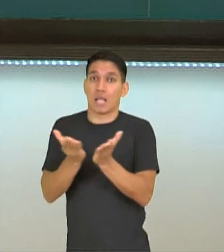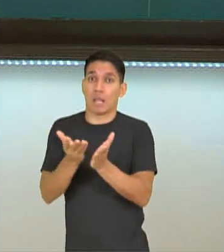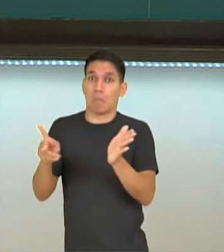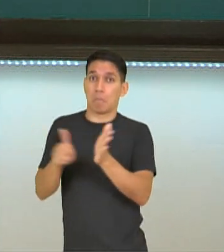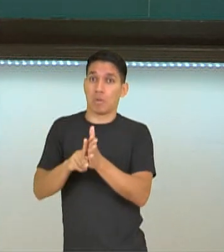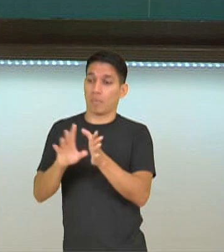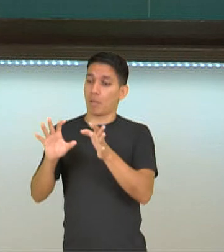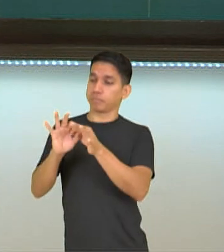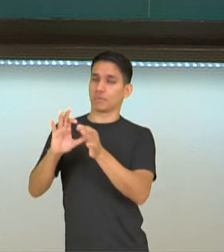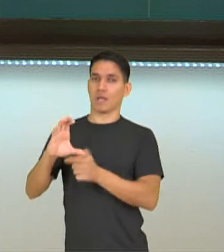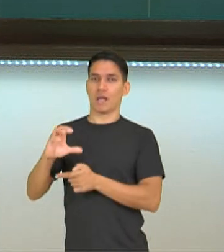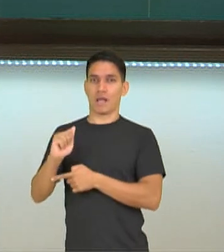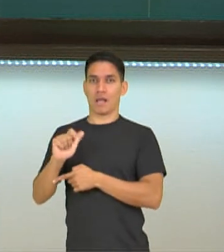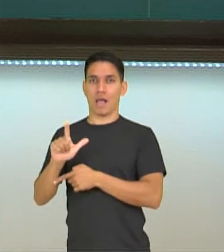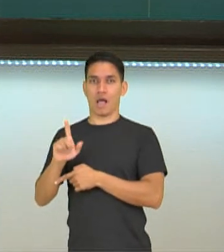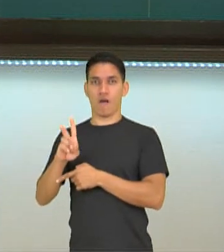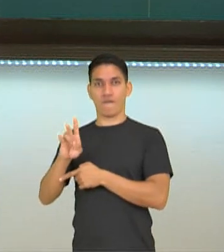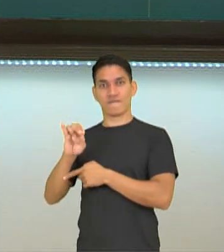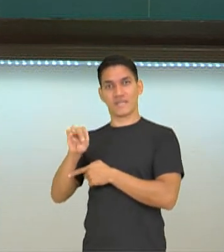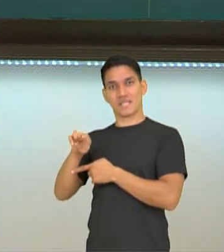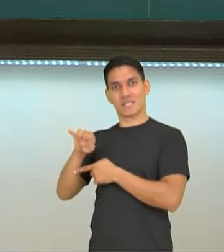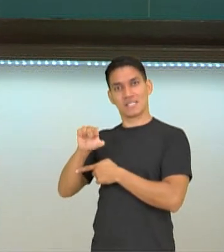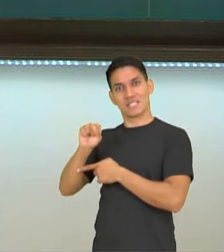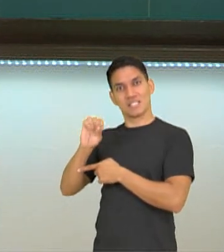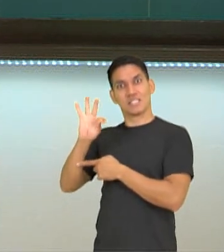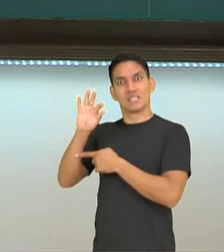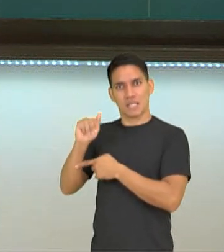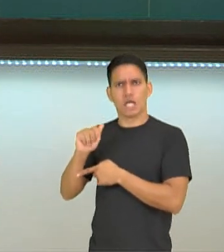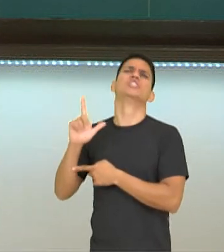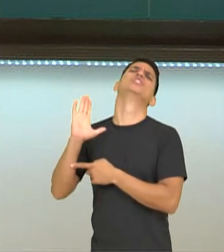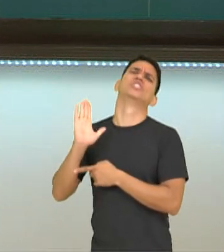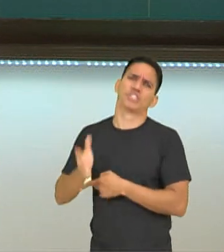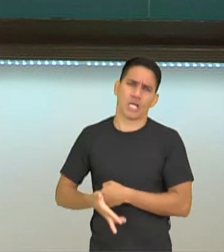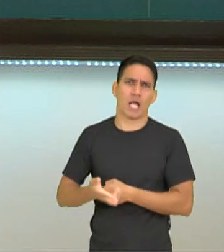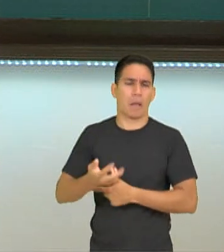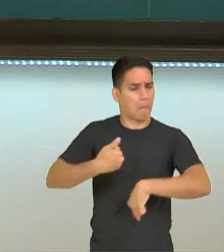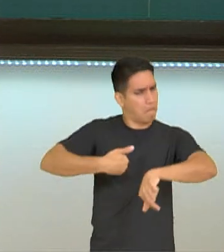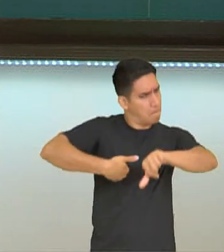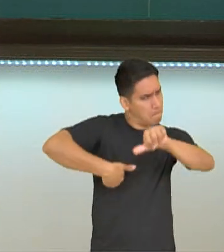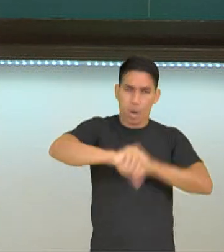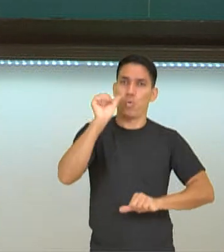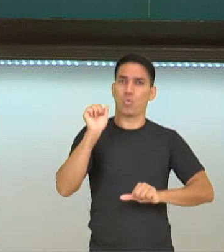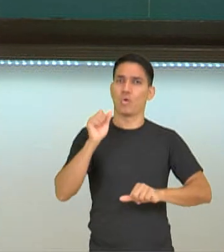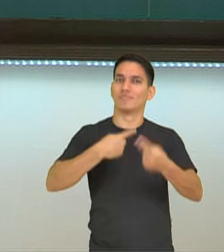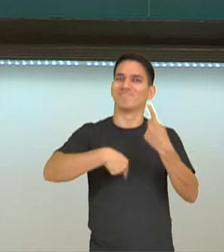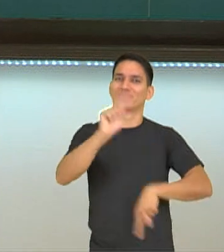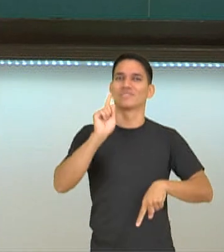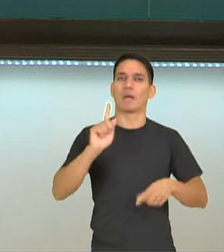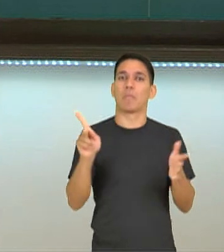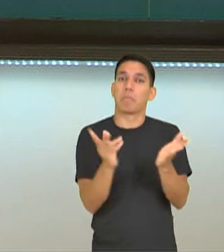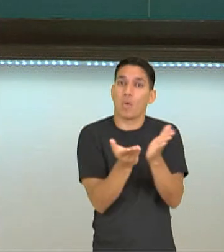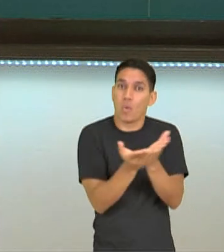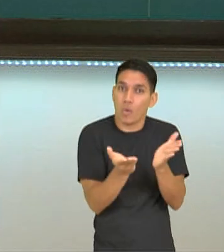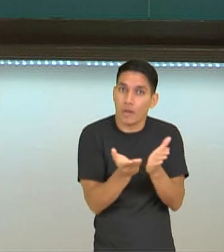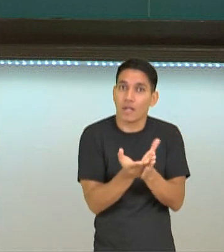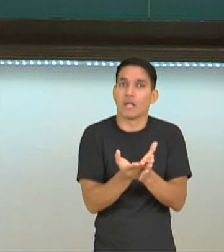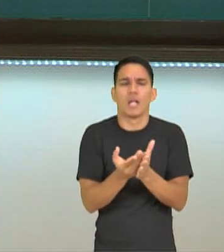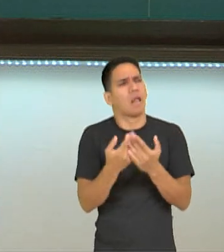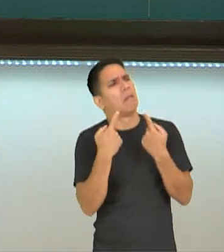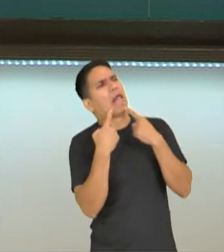calvinista. Nós vimos, né, já havia se passado a chamada Reforma Protestante, onde, questionando-se o poder da